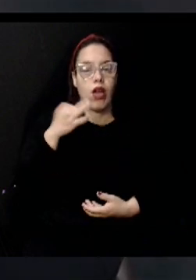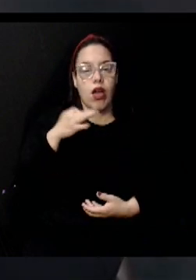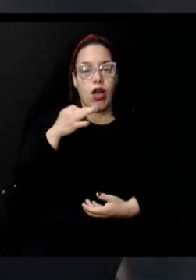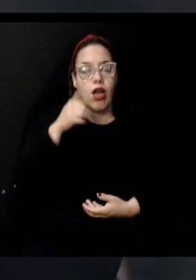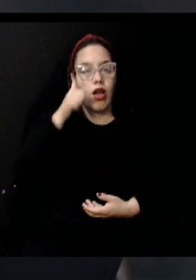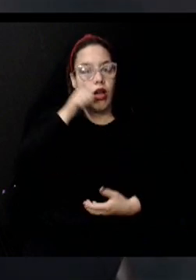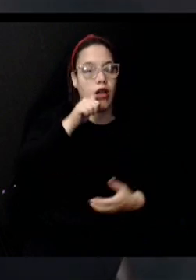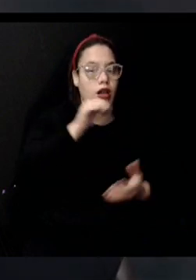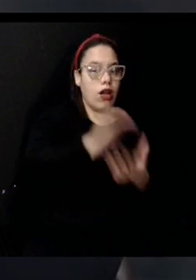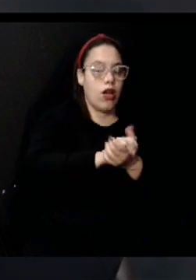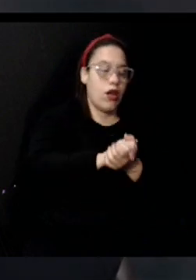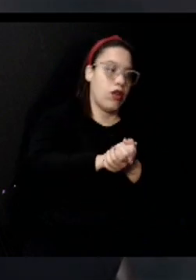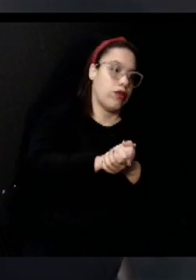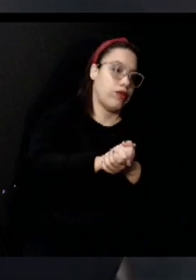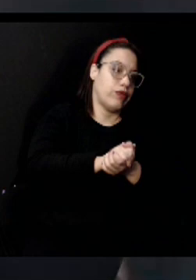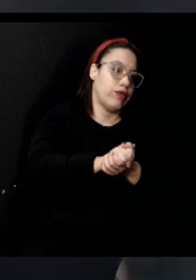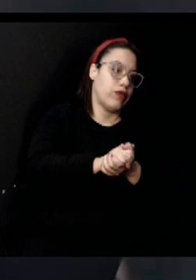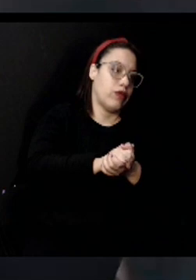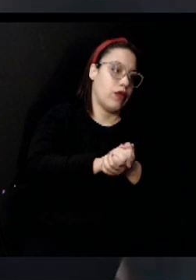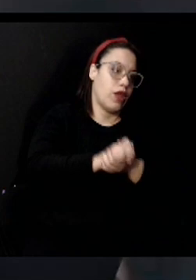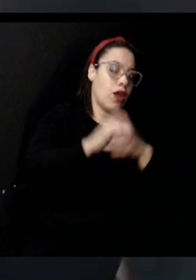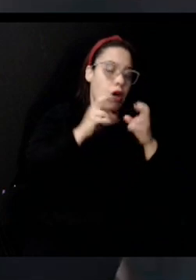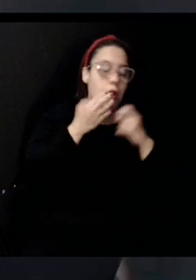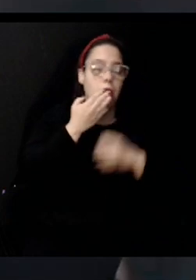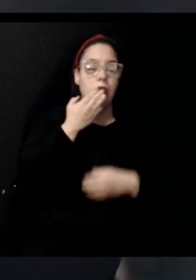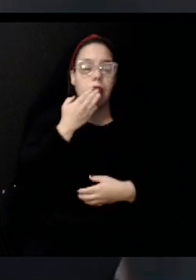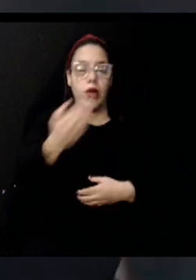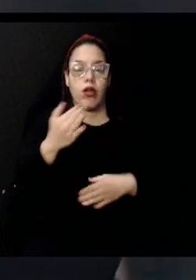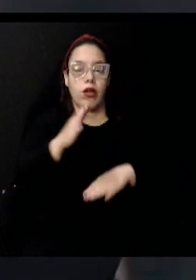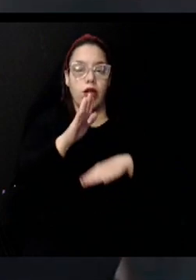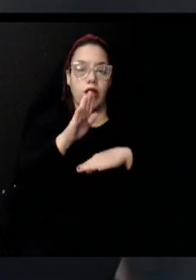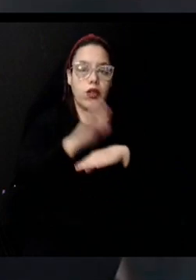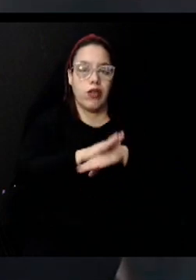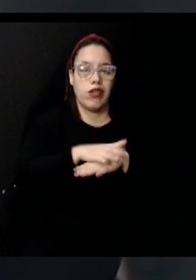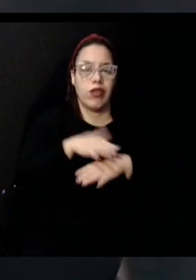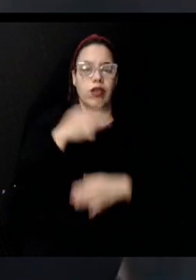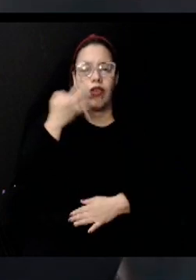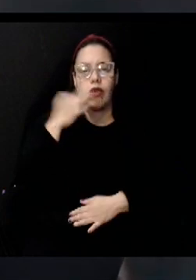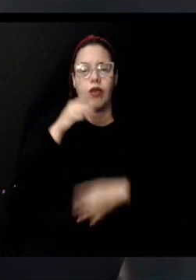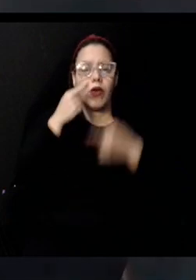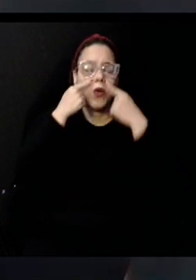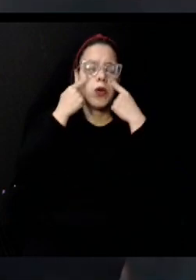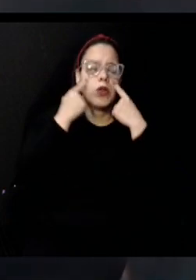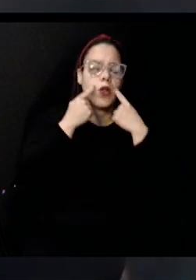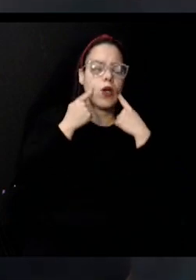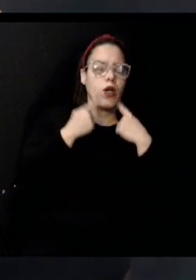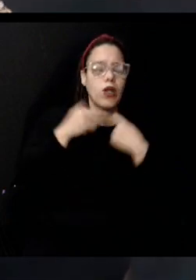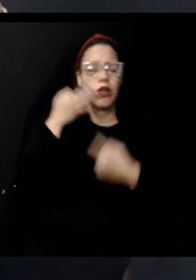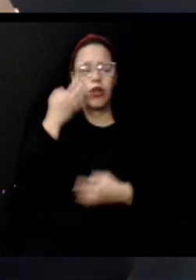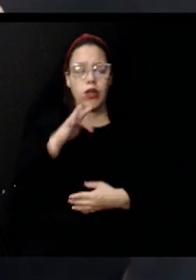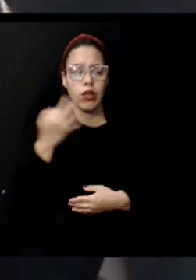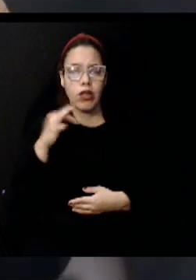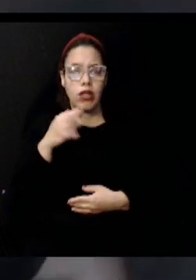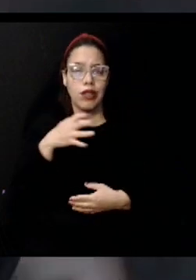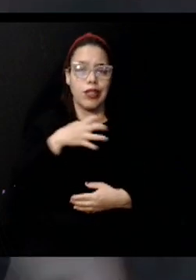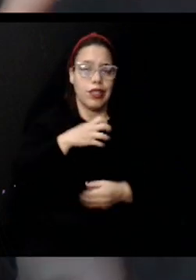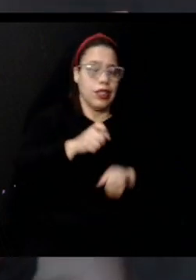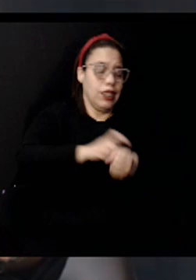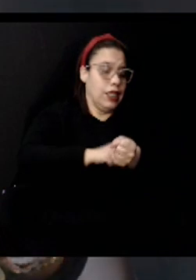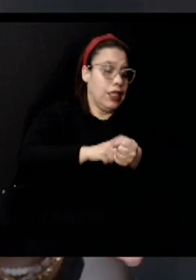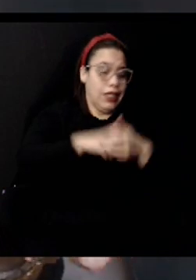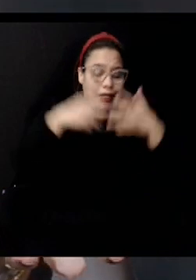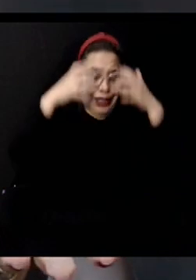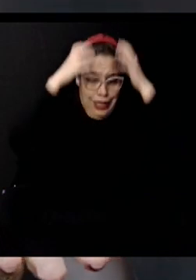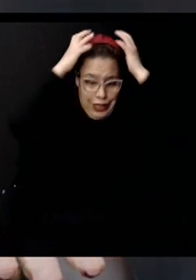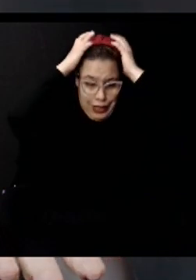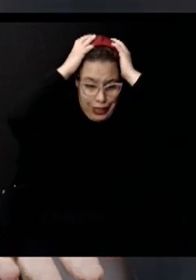socorro, Era um grito né. de Exato, socorro, é. Aham. porque ela estava gemendo, ela estava chorando de dor, Uhum. e ele estava agoniado, porque ele queria sanar